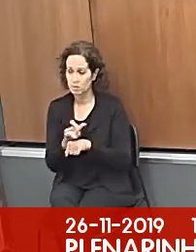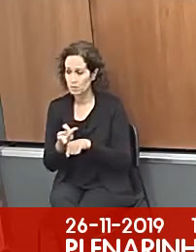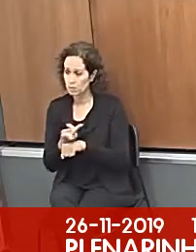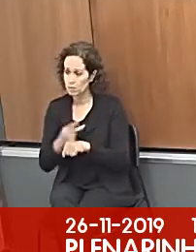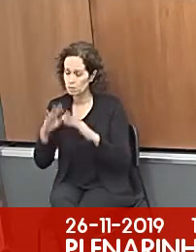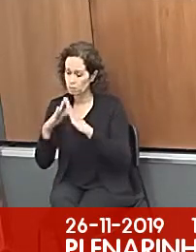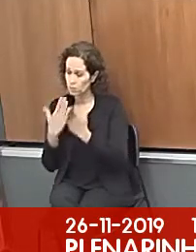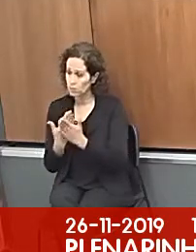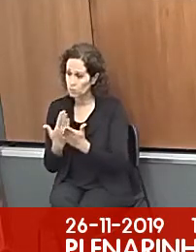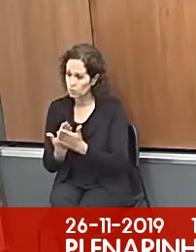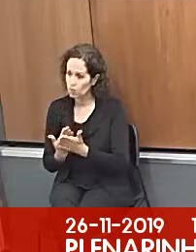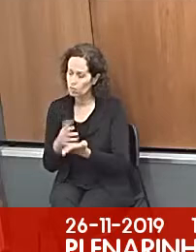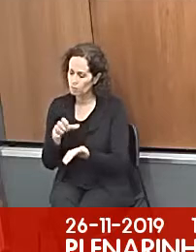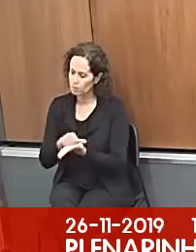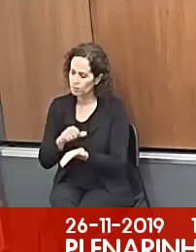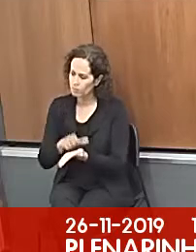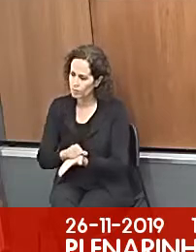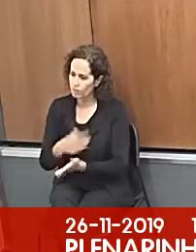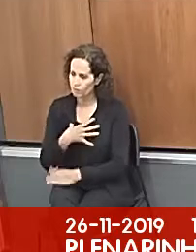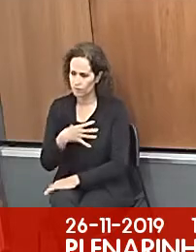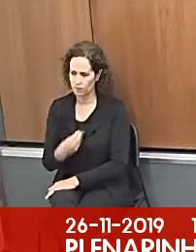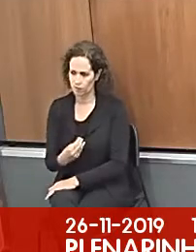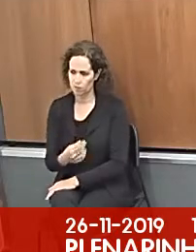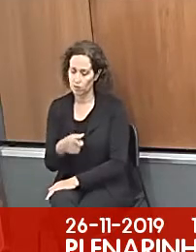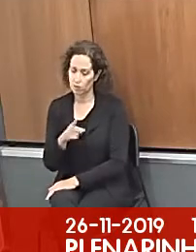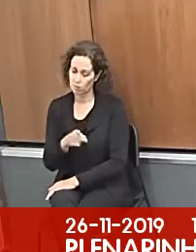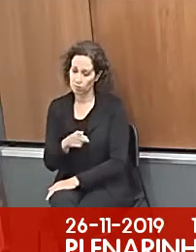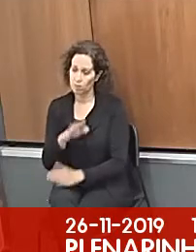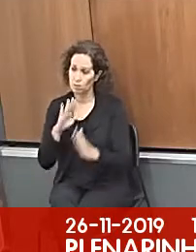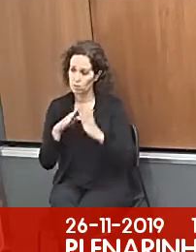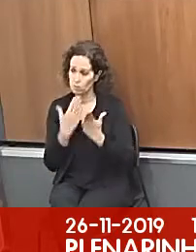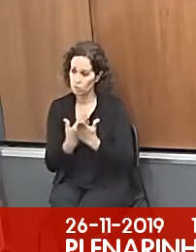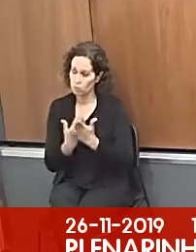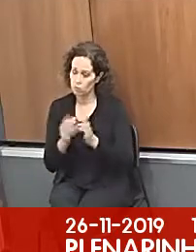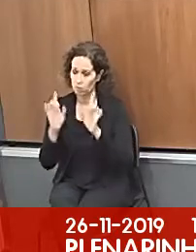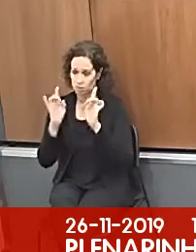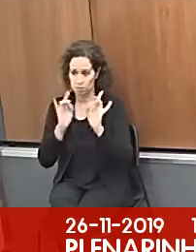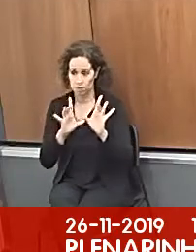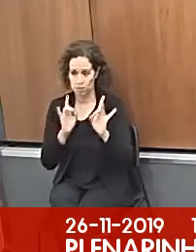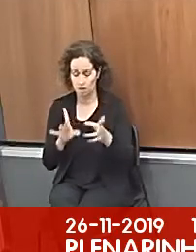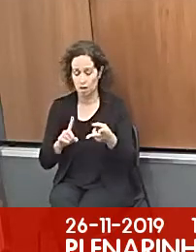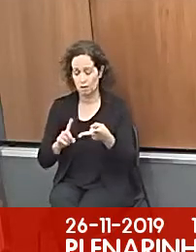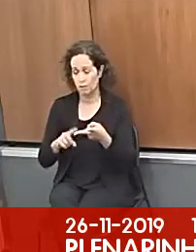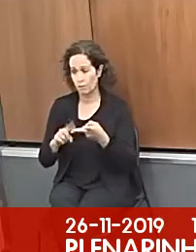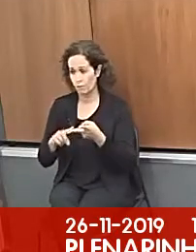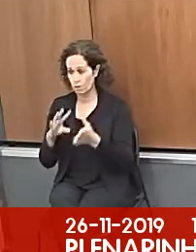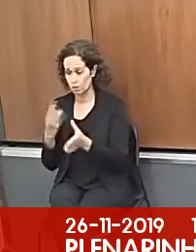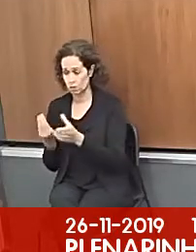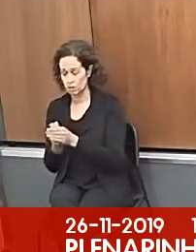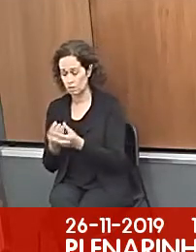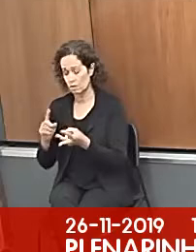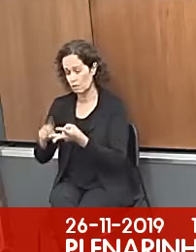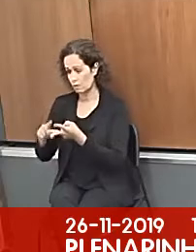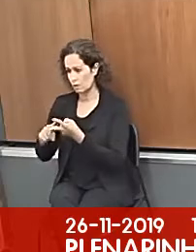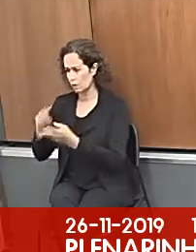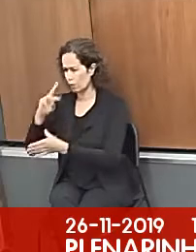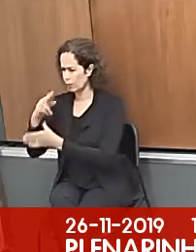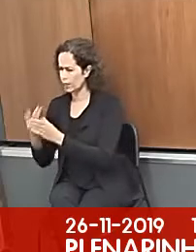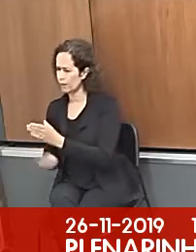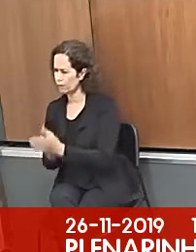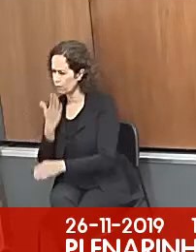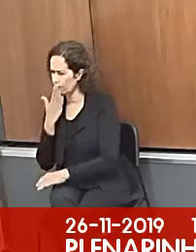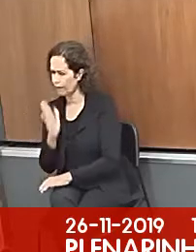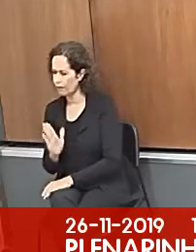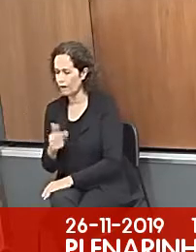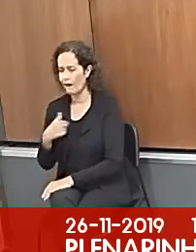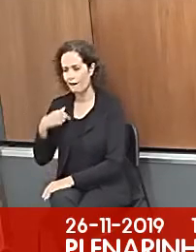matricular o seu filho. Uma escola inclusiva, uma escola especial ou uma escola bilíngue? Eu acredito